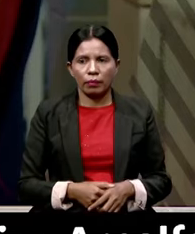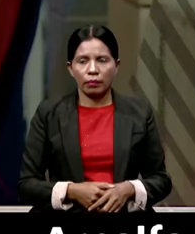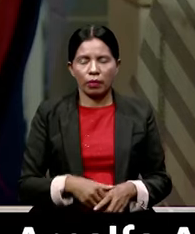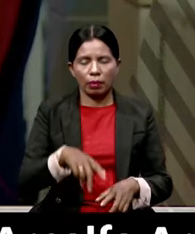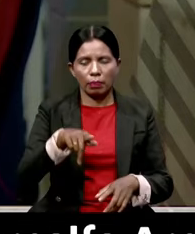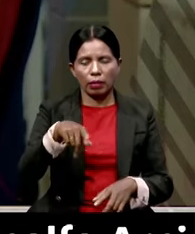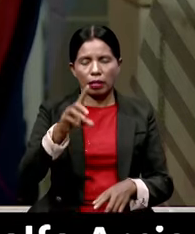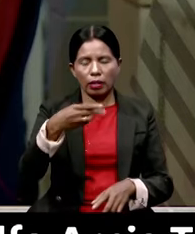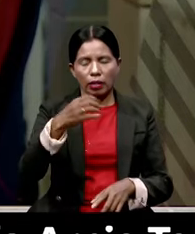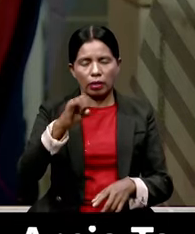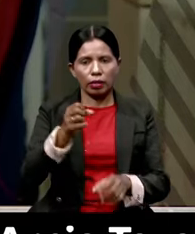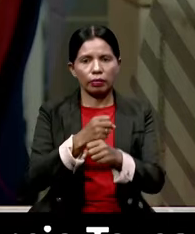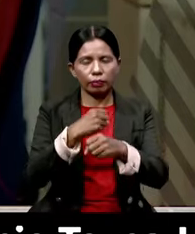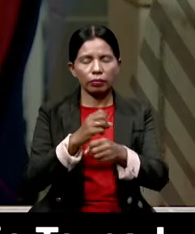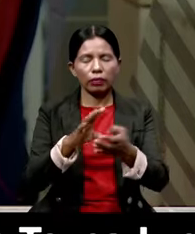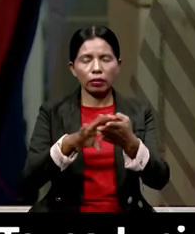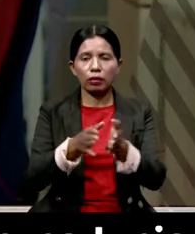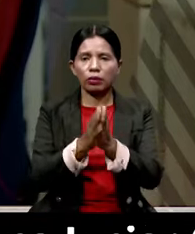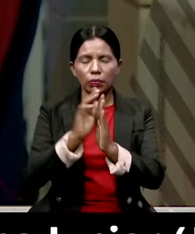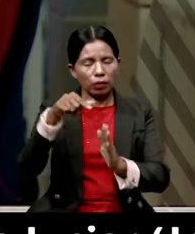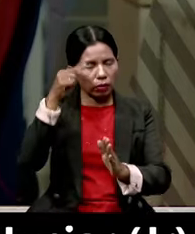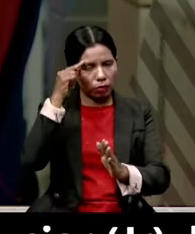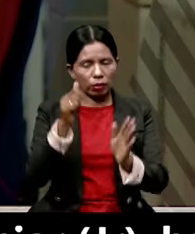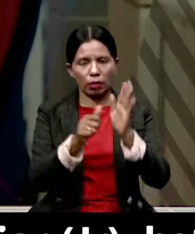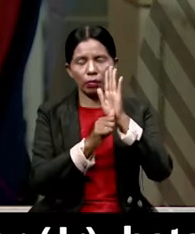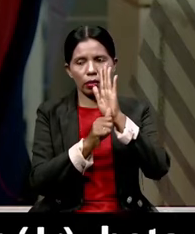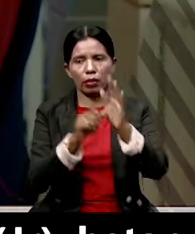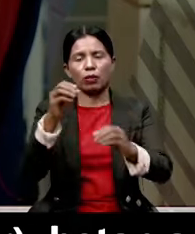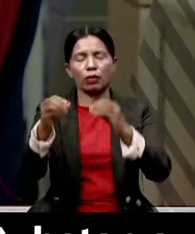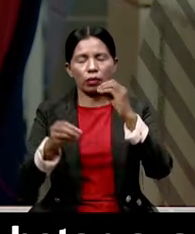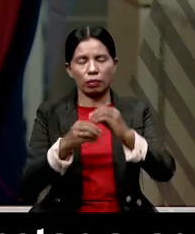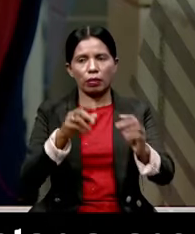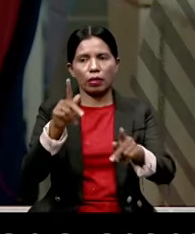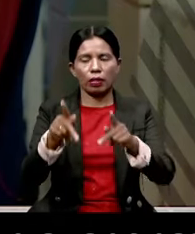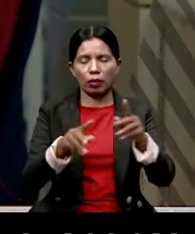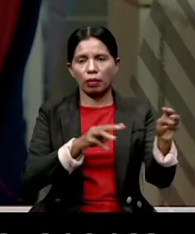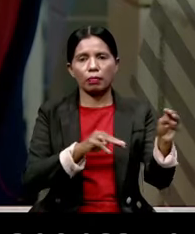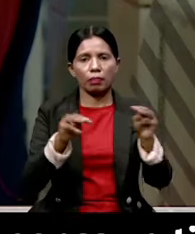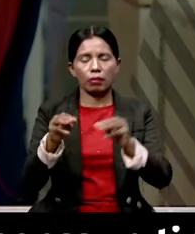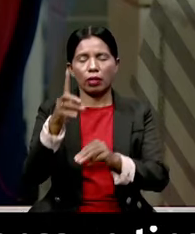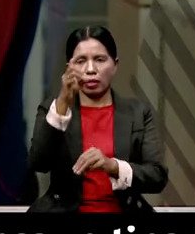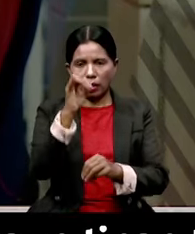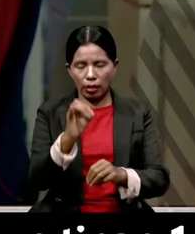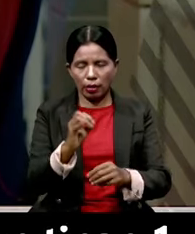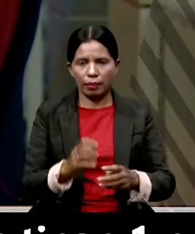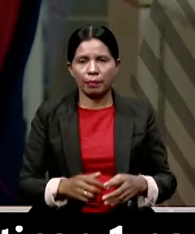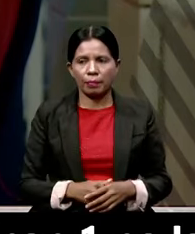Pariaga Jota ralou na período para o governo, a tua apresenta a justificação com a eleição e a capital dele.